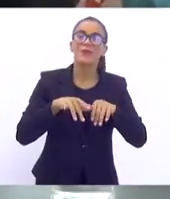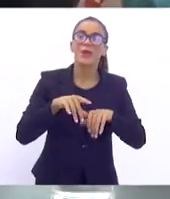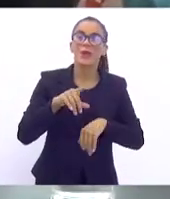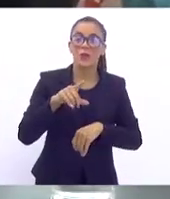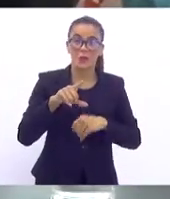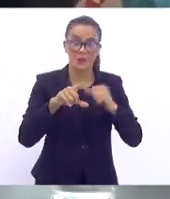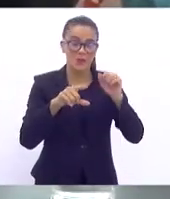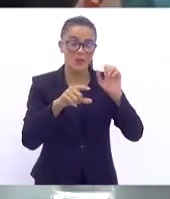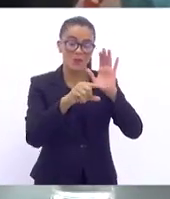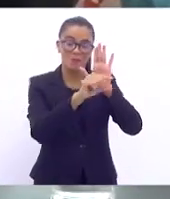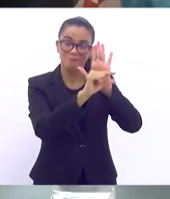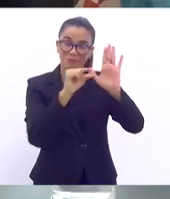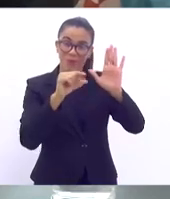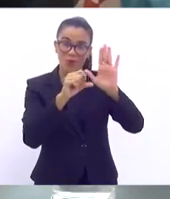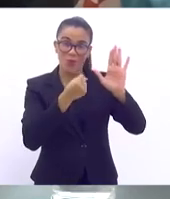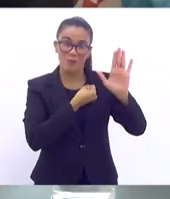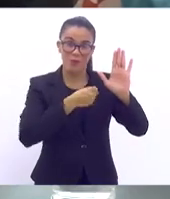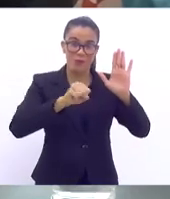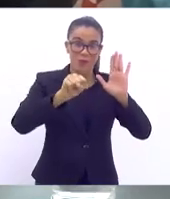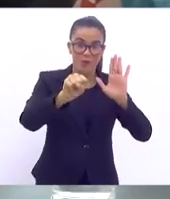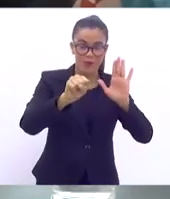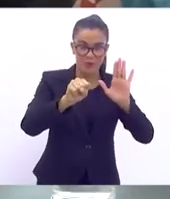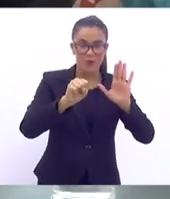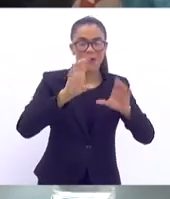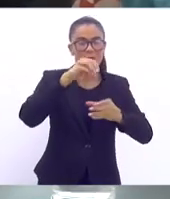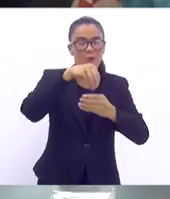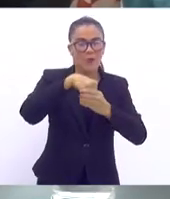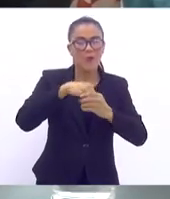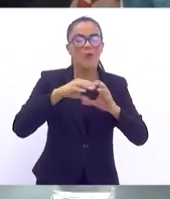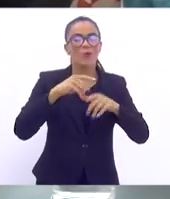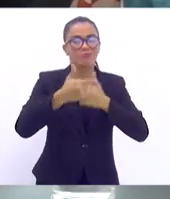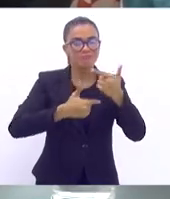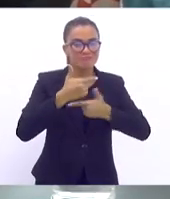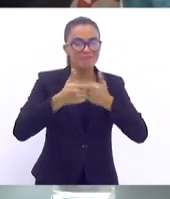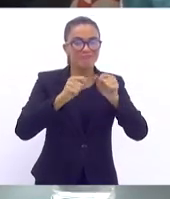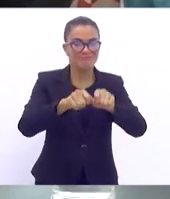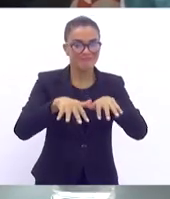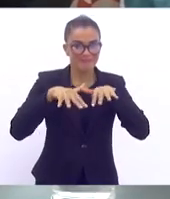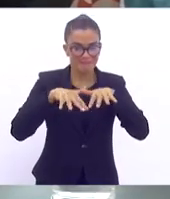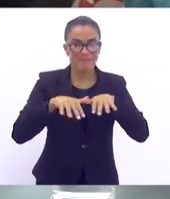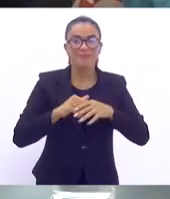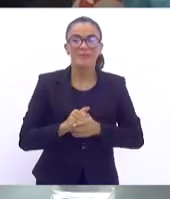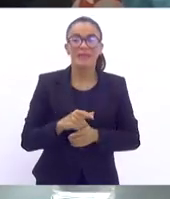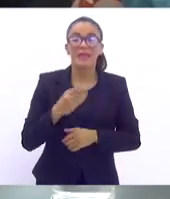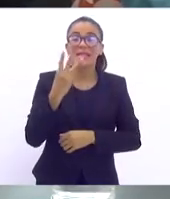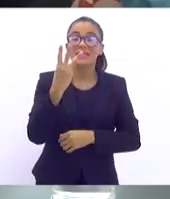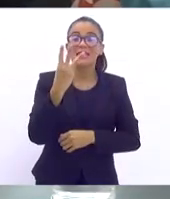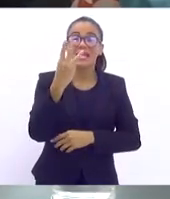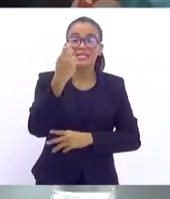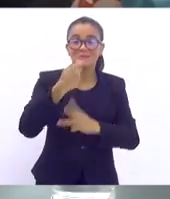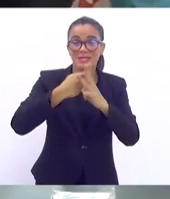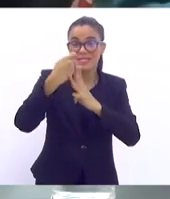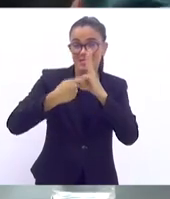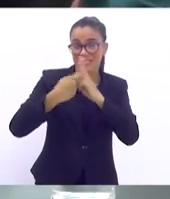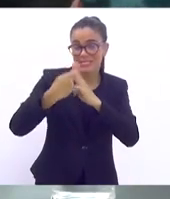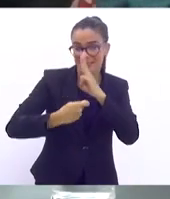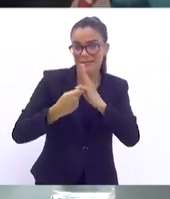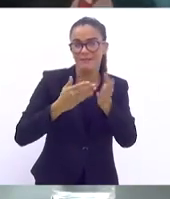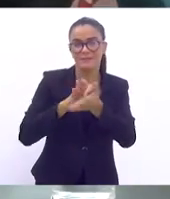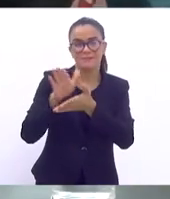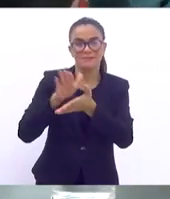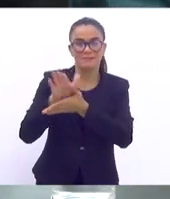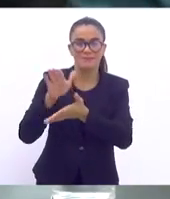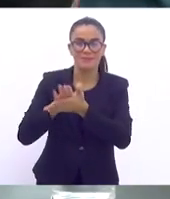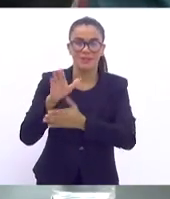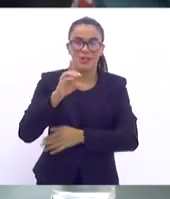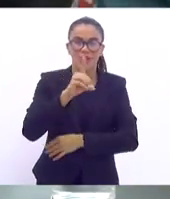do substitutivo Doutor Sérgio a frente parlamentar deverá encaminhar relatório trimestral a mesa diretora que será publicado Diário Oficial